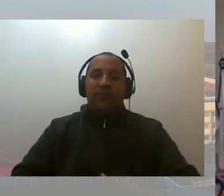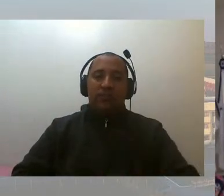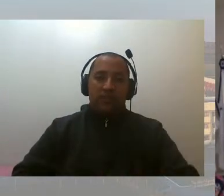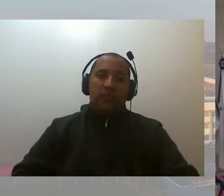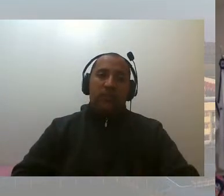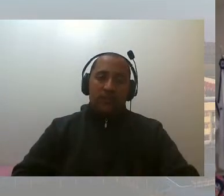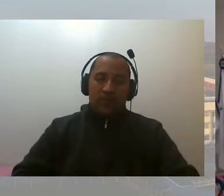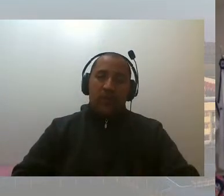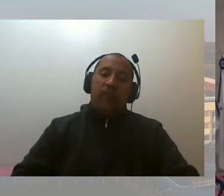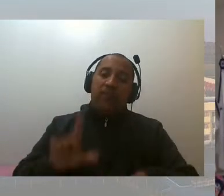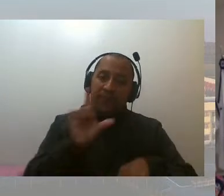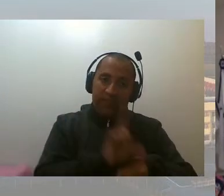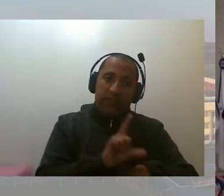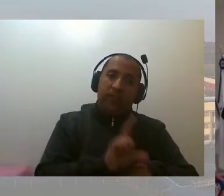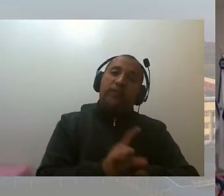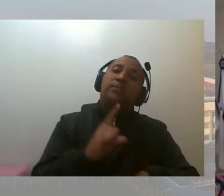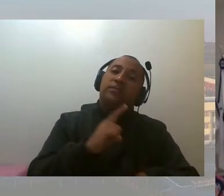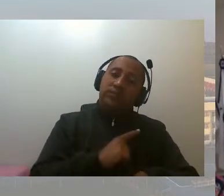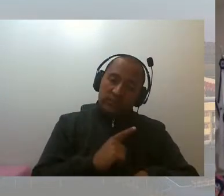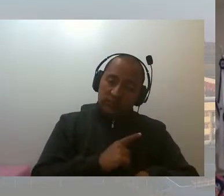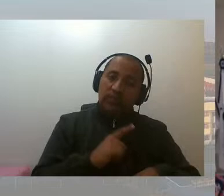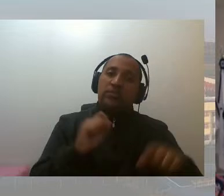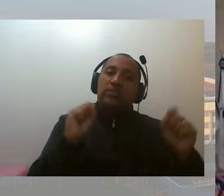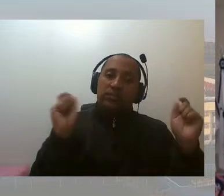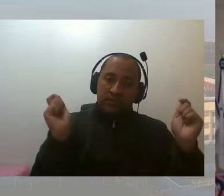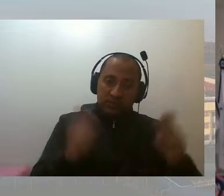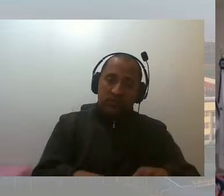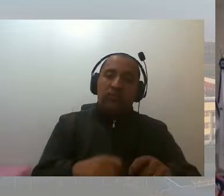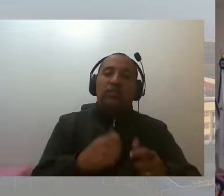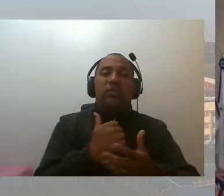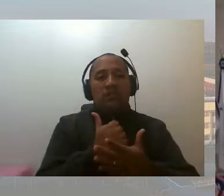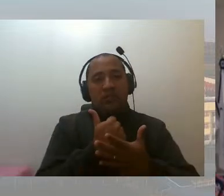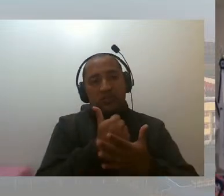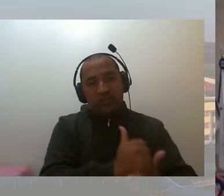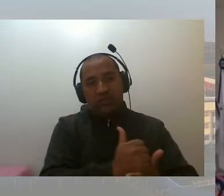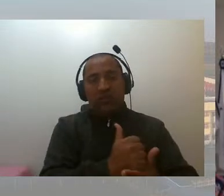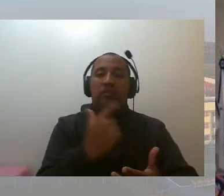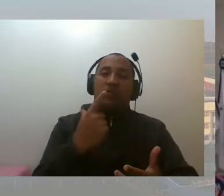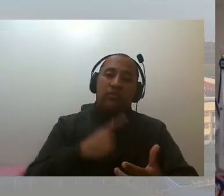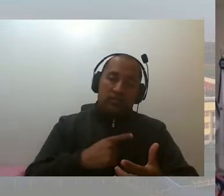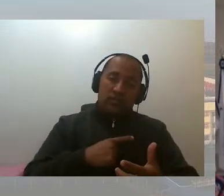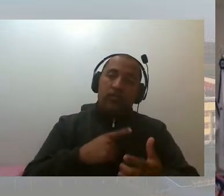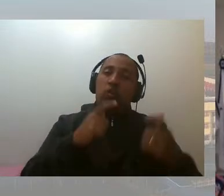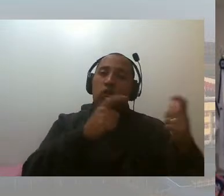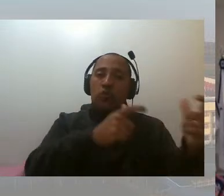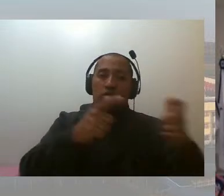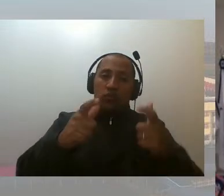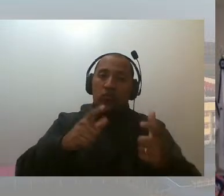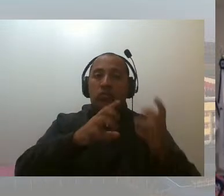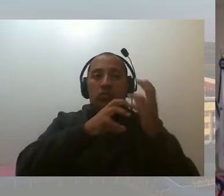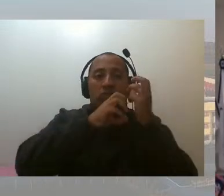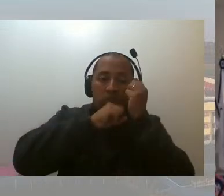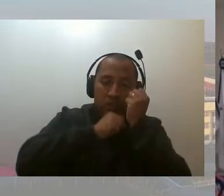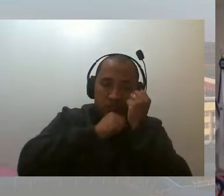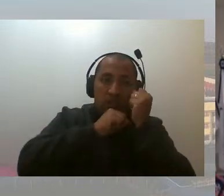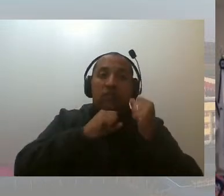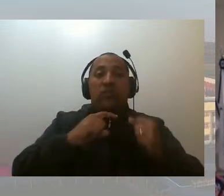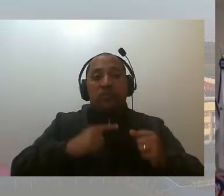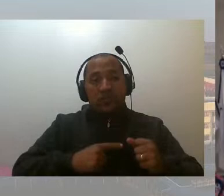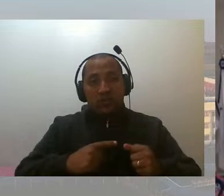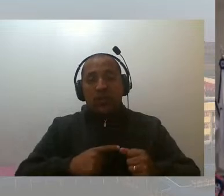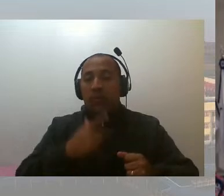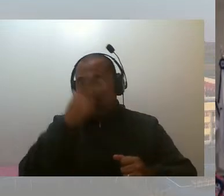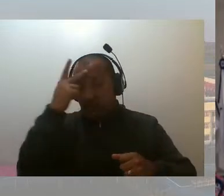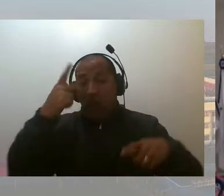novo, Santana do Livramento tem suporte para que nós consigamos acomodações para quem é